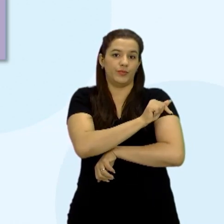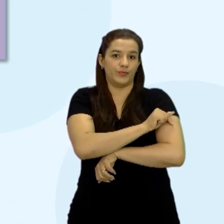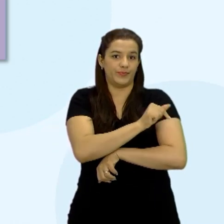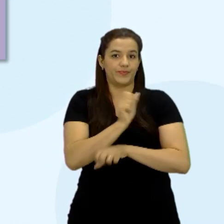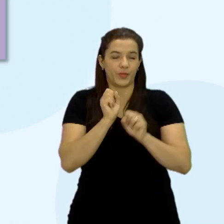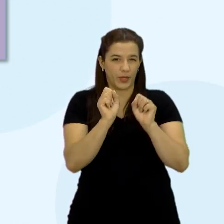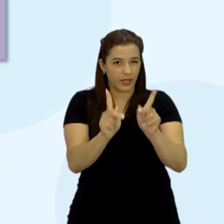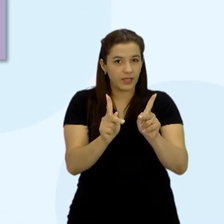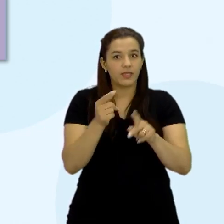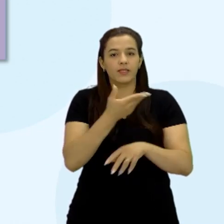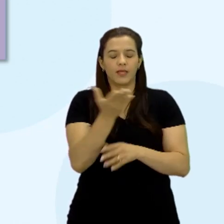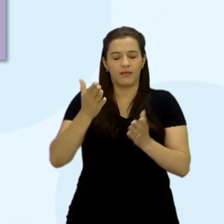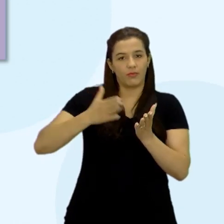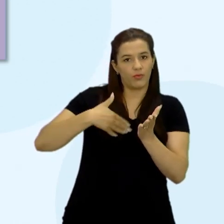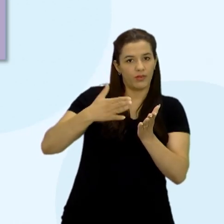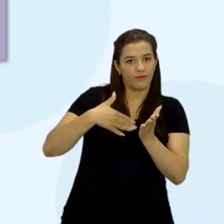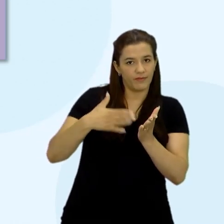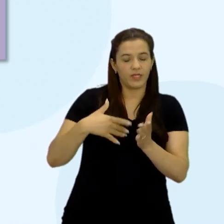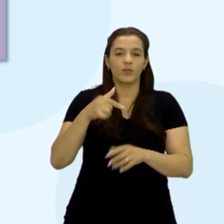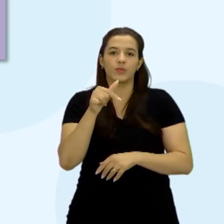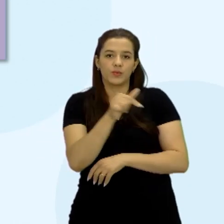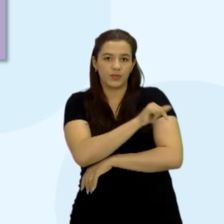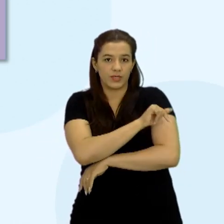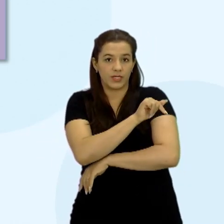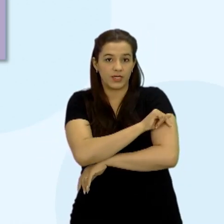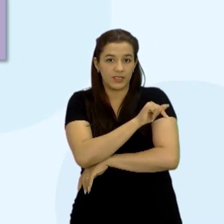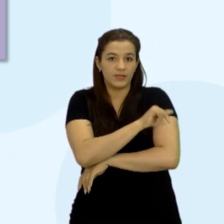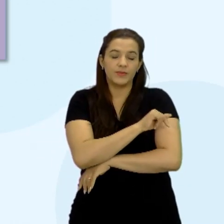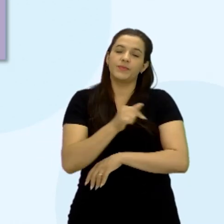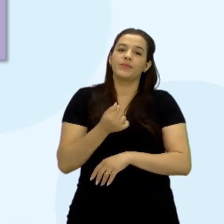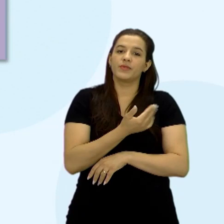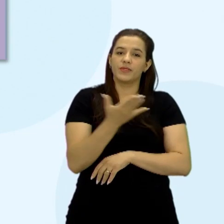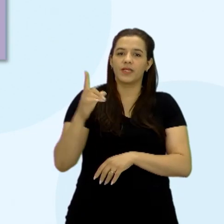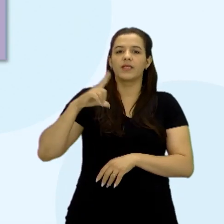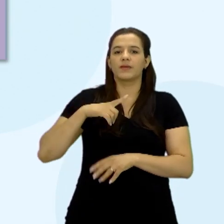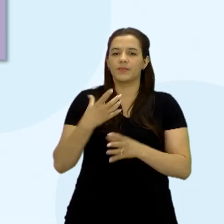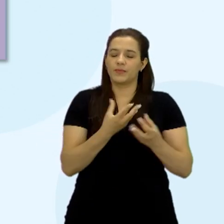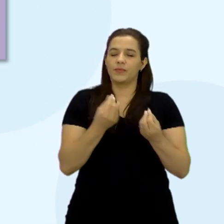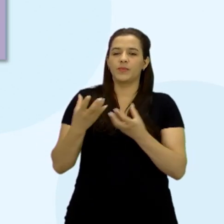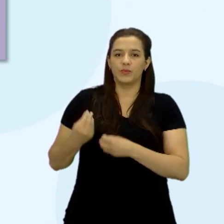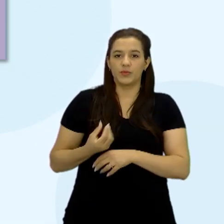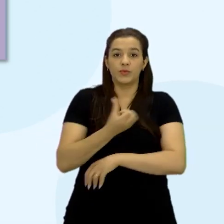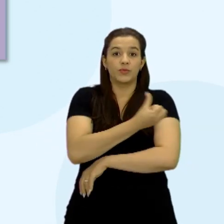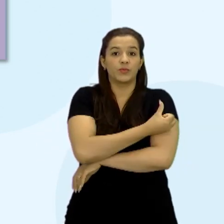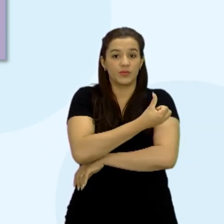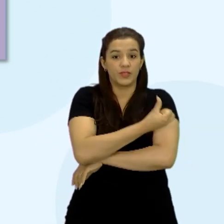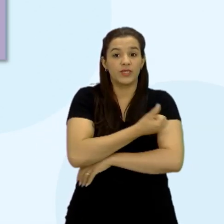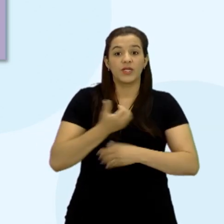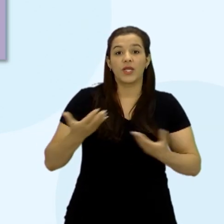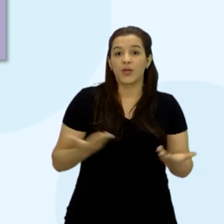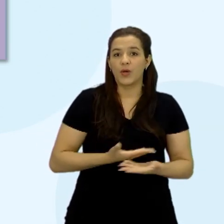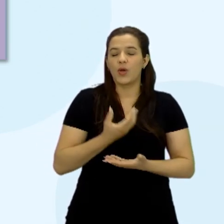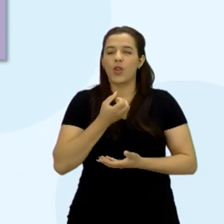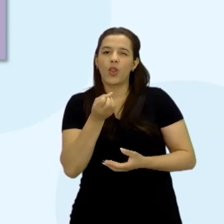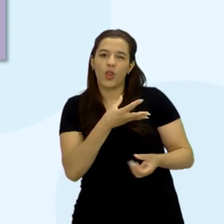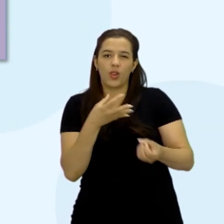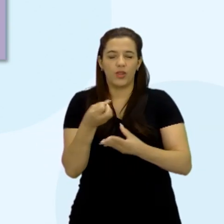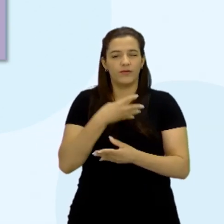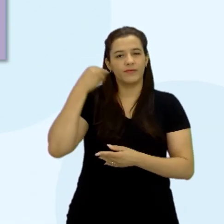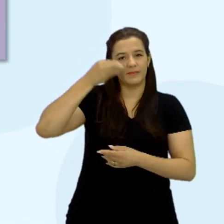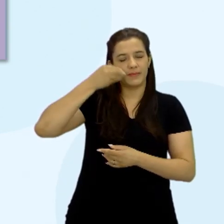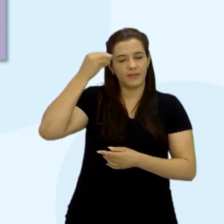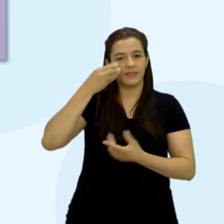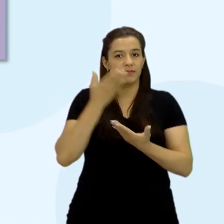lá do livrinho do sétimo ano, porque a gente fez bastante do sexto ano e eu queria aí promover novas experiências para vocês,